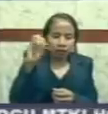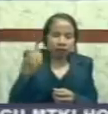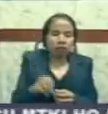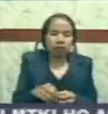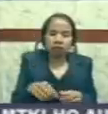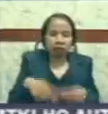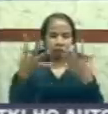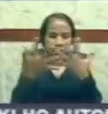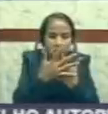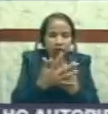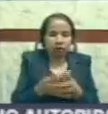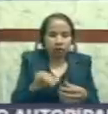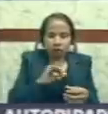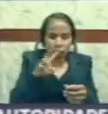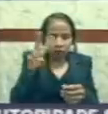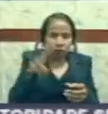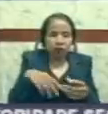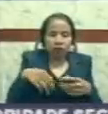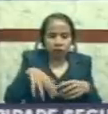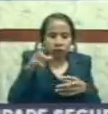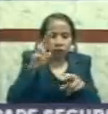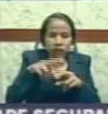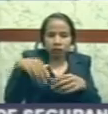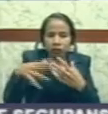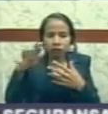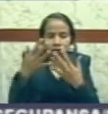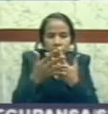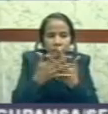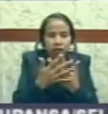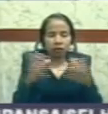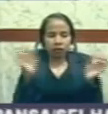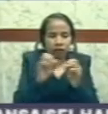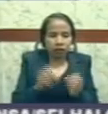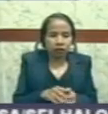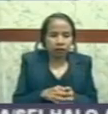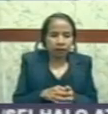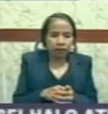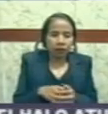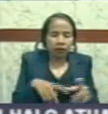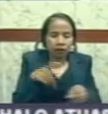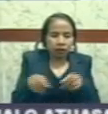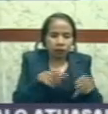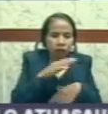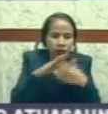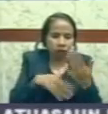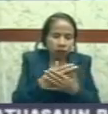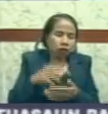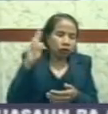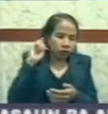velha. Né? A foi, né? E tem transmissão direta e tem a povo do Torona.